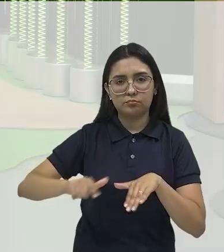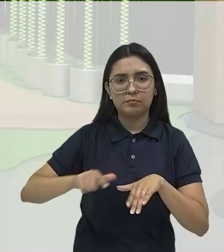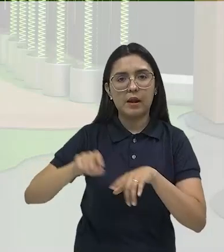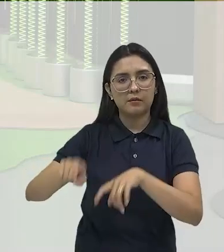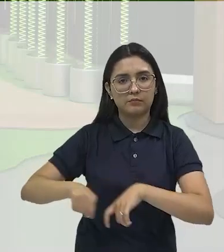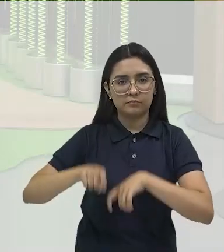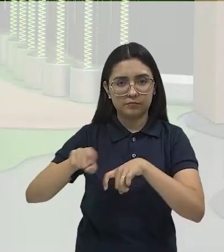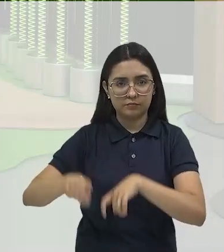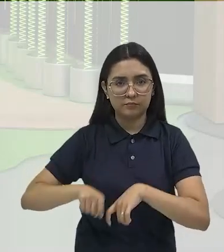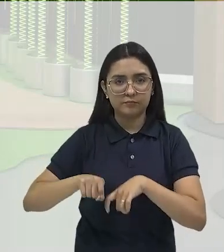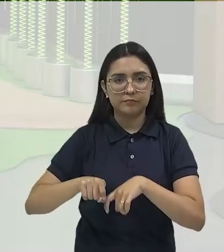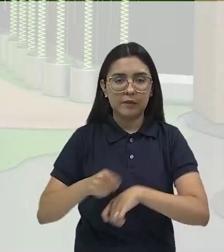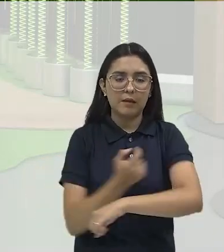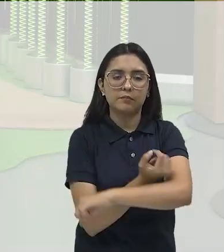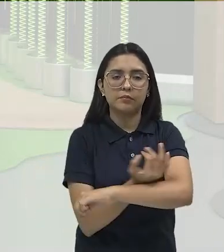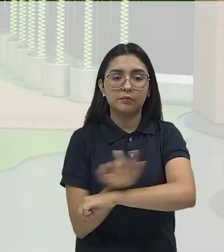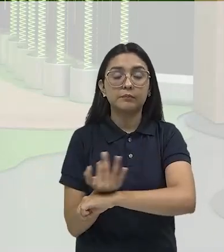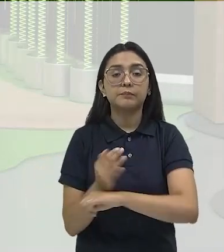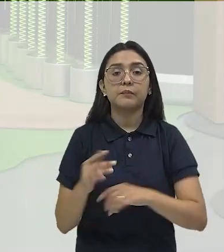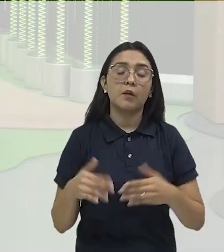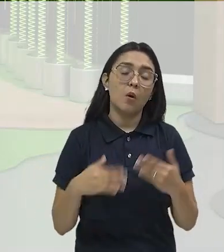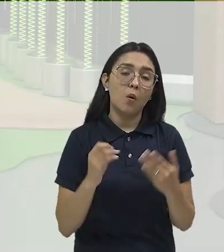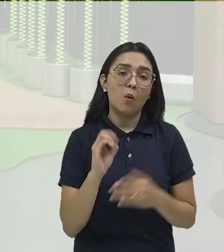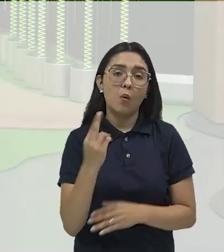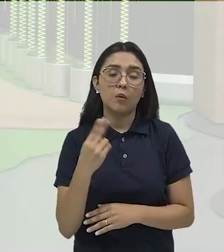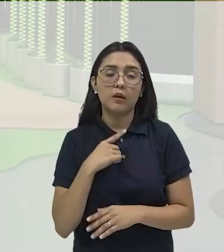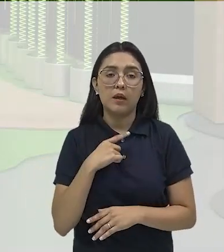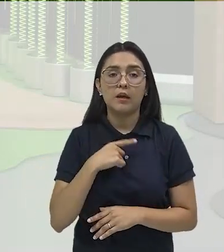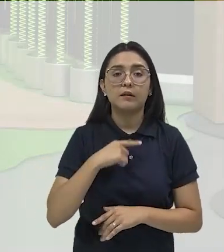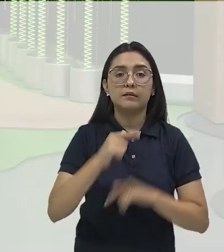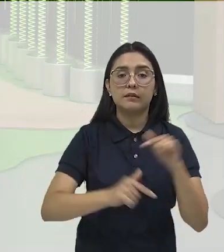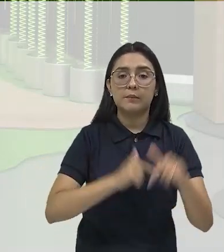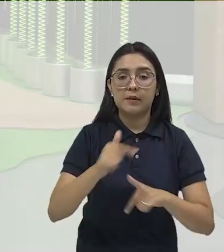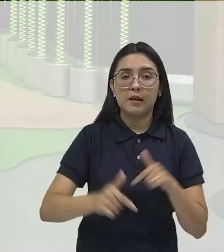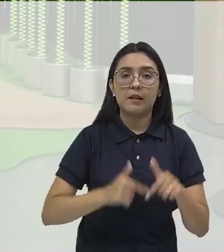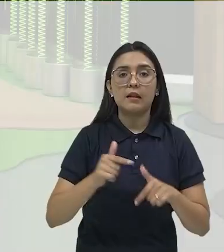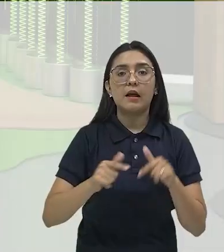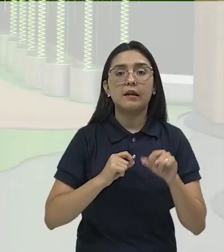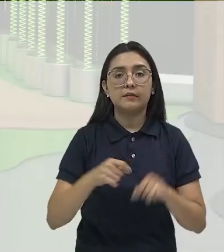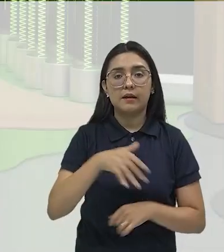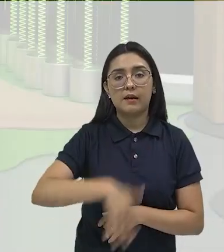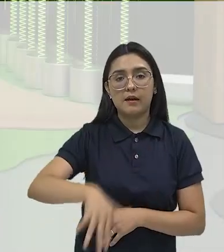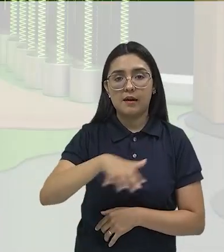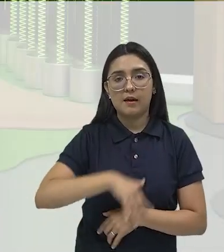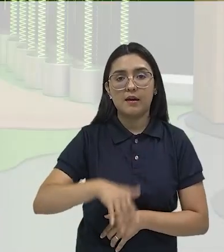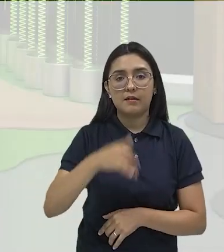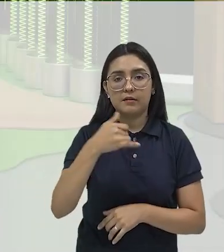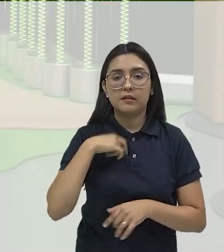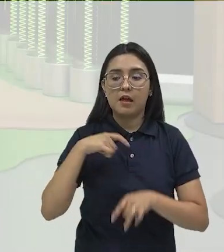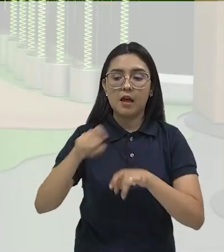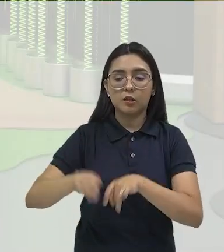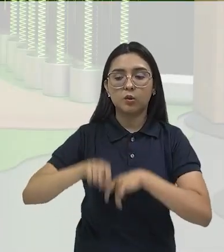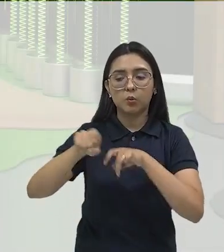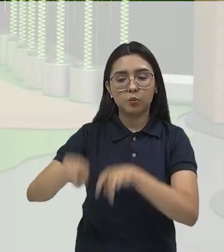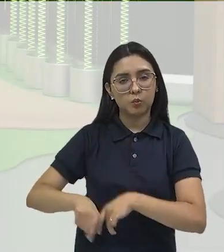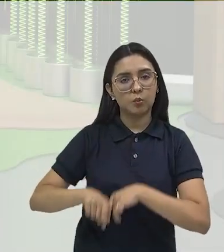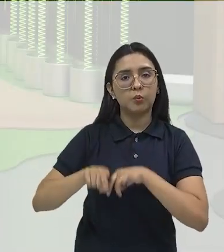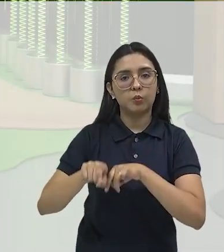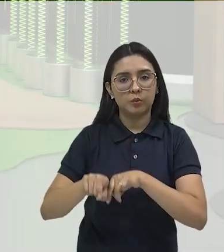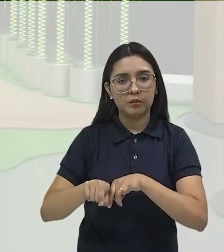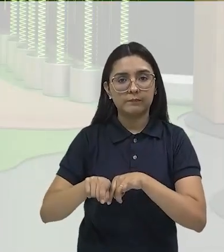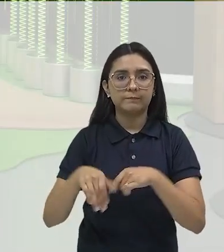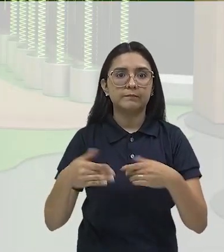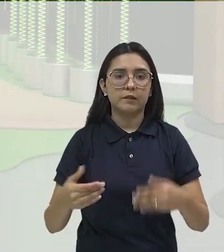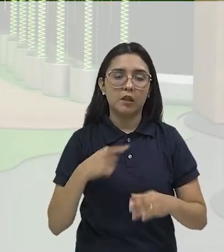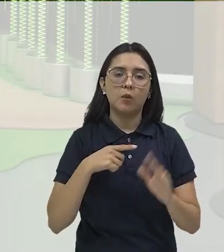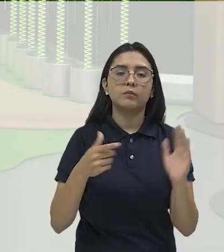Ou então, quer trabalhar com agricultura, cortam, desmatam, destroem aquele pedaço